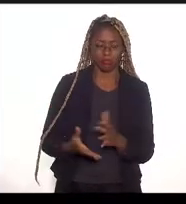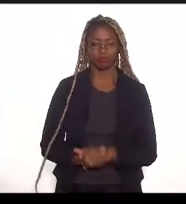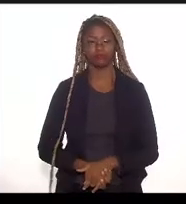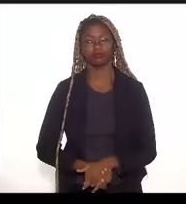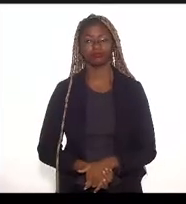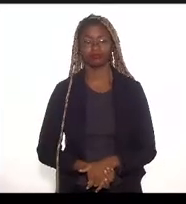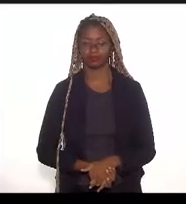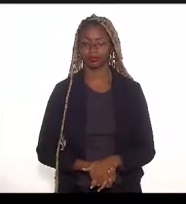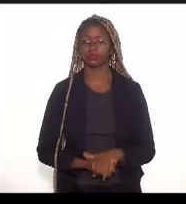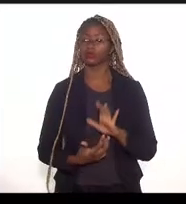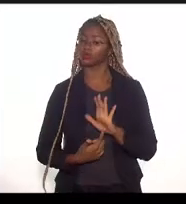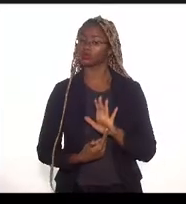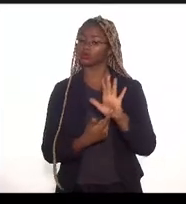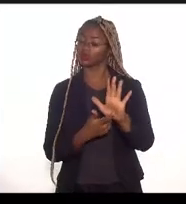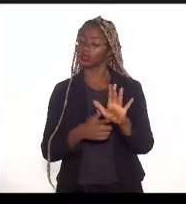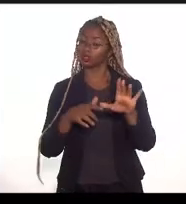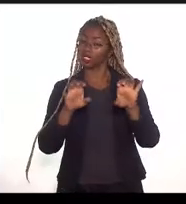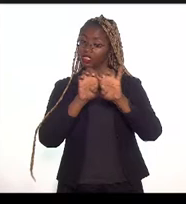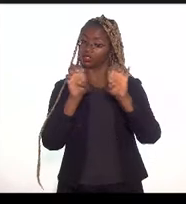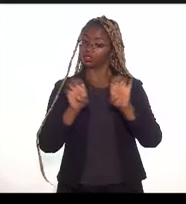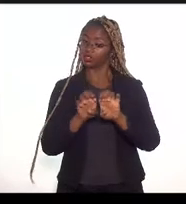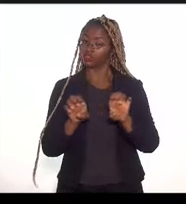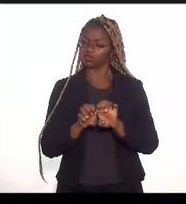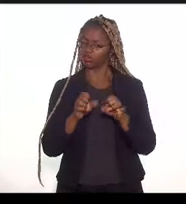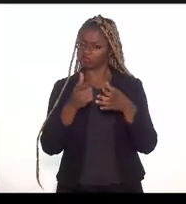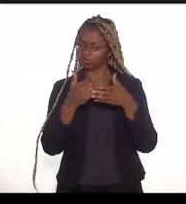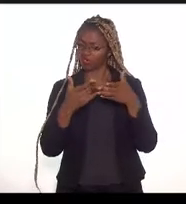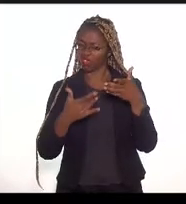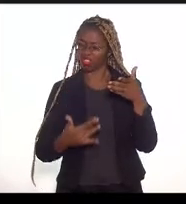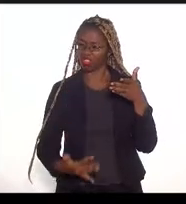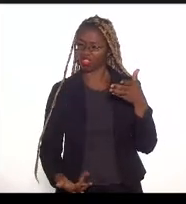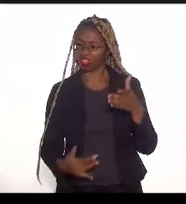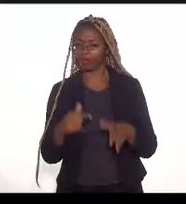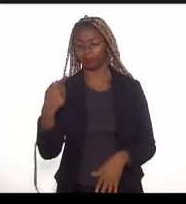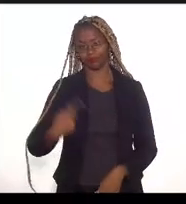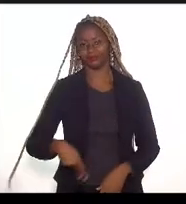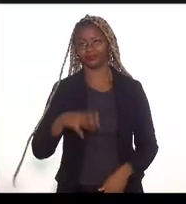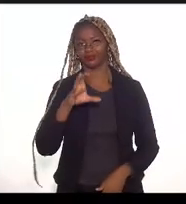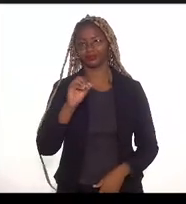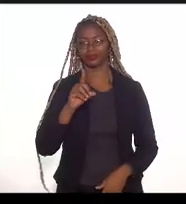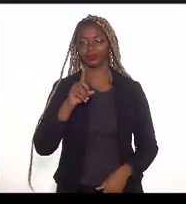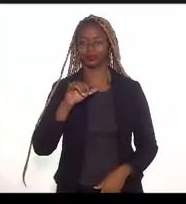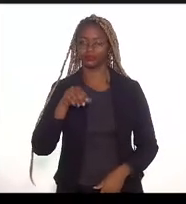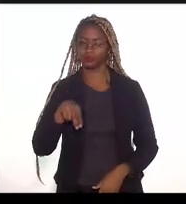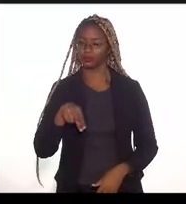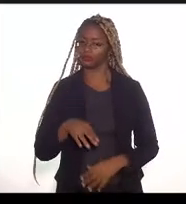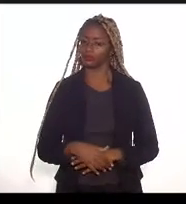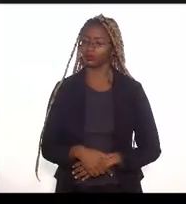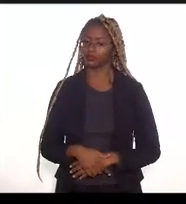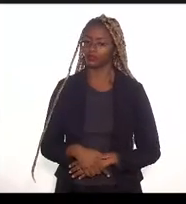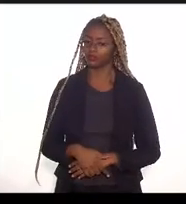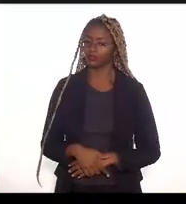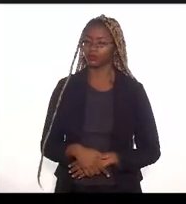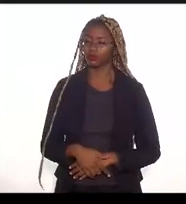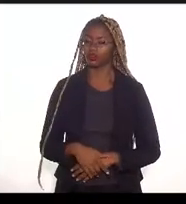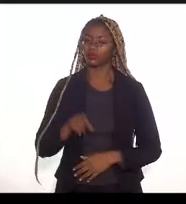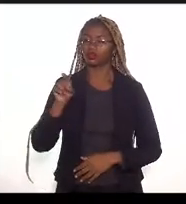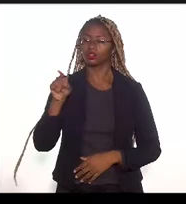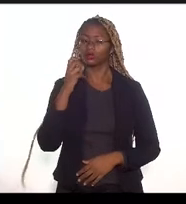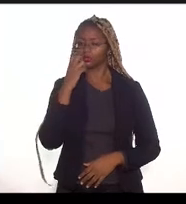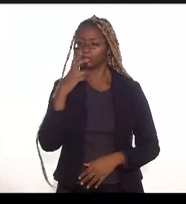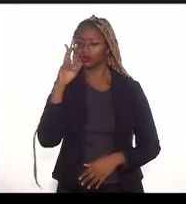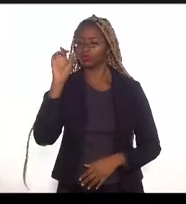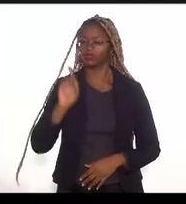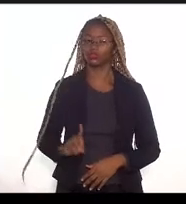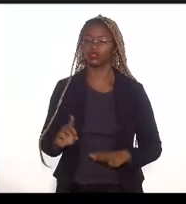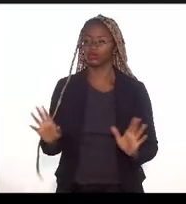Trazendo um pouco da estrutura, um pouco mais detalhada aqui da Codim, a Codim no segmento, né, na diretoria de incentivos